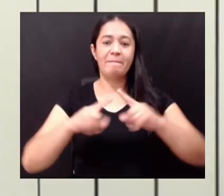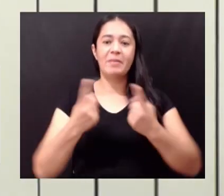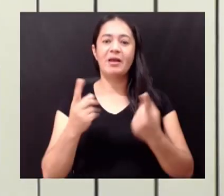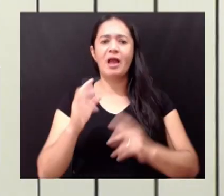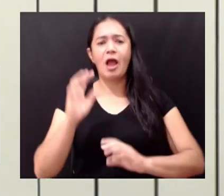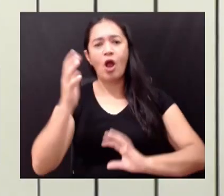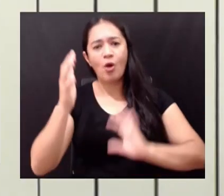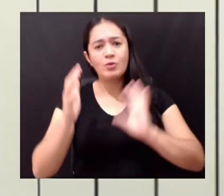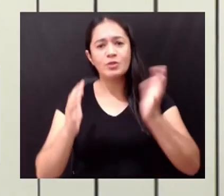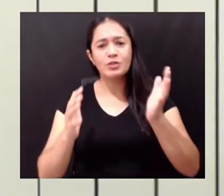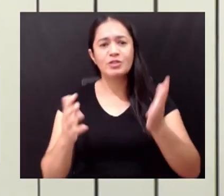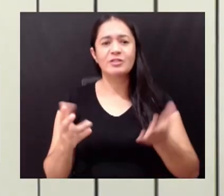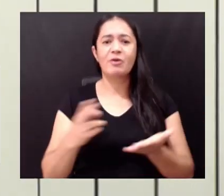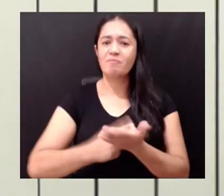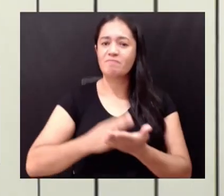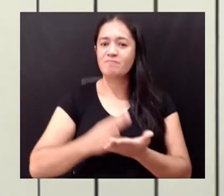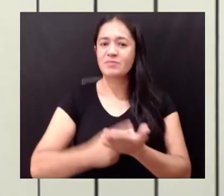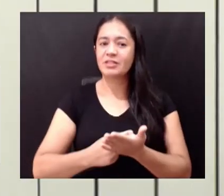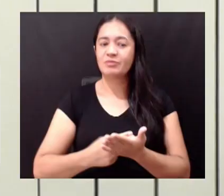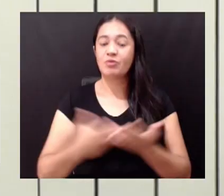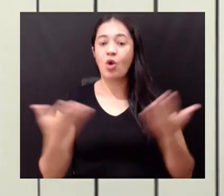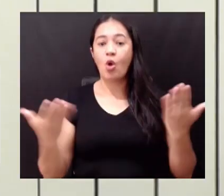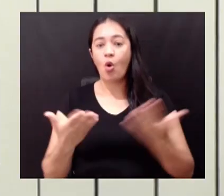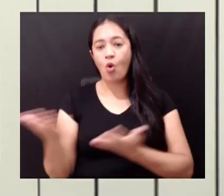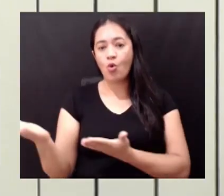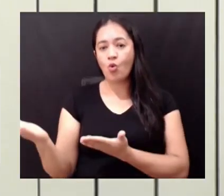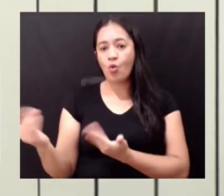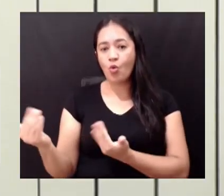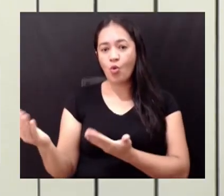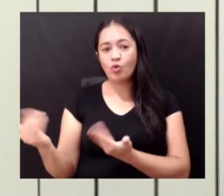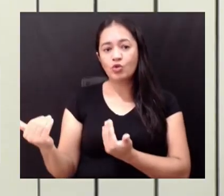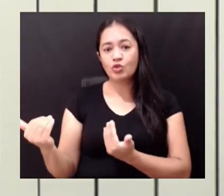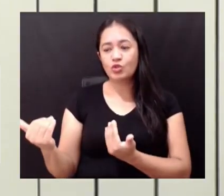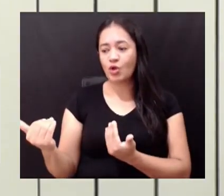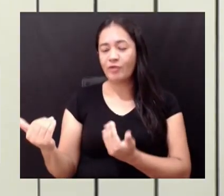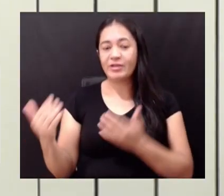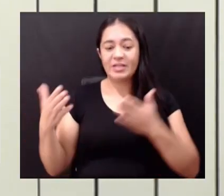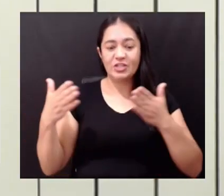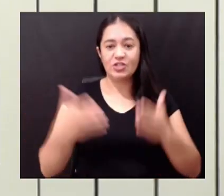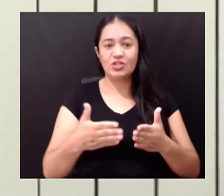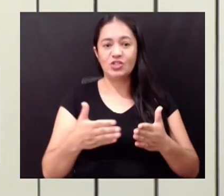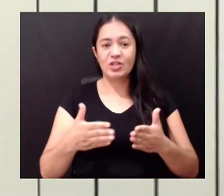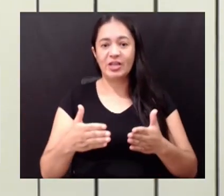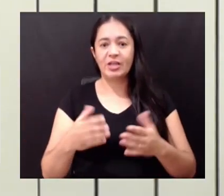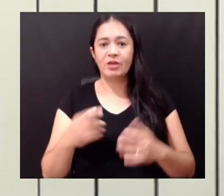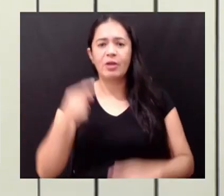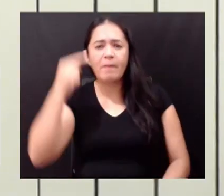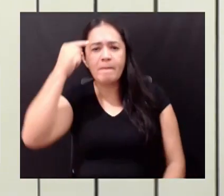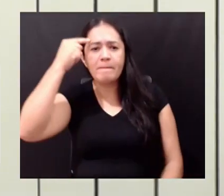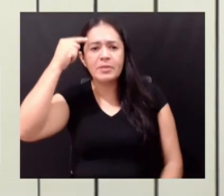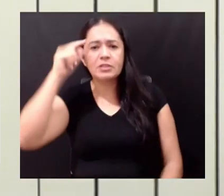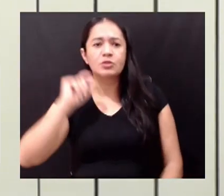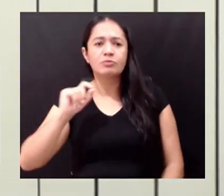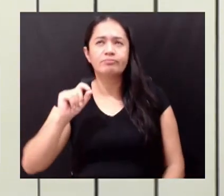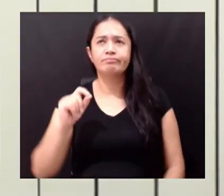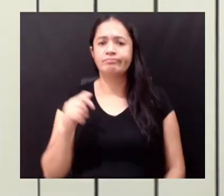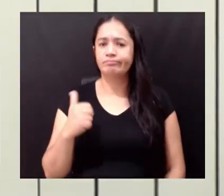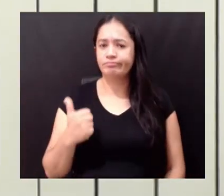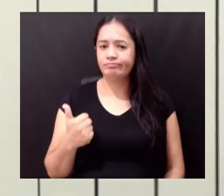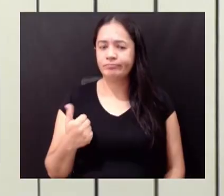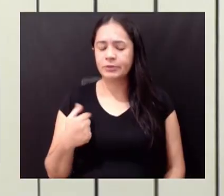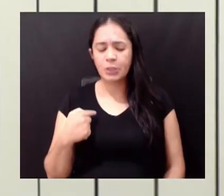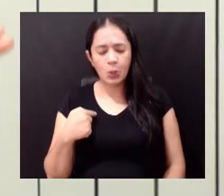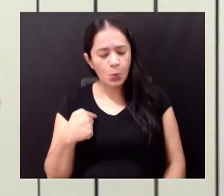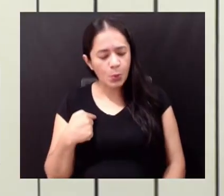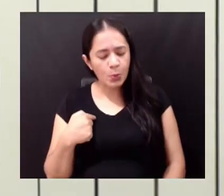jovem hoje, ele vem muito independente para o mercado de trabalho e pensando justamente isso. Bom, eu sou